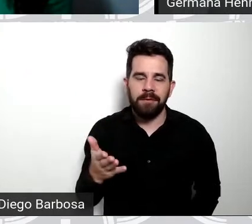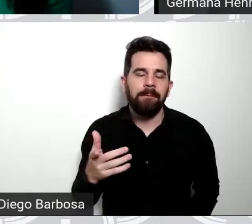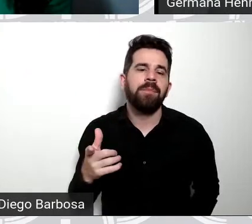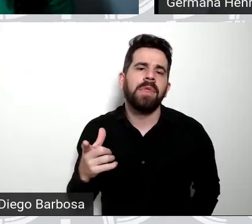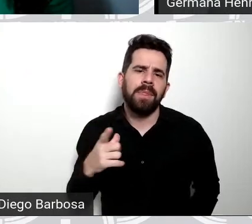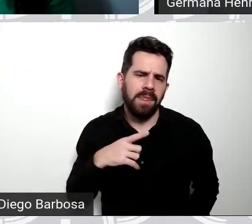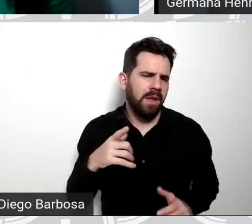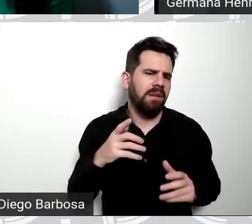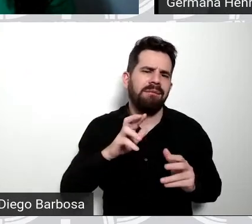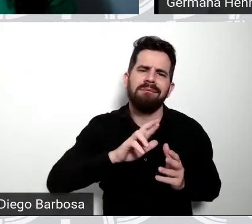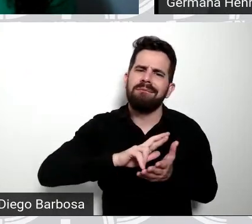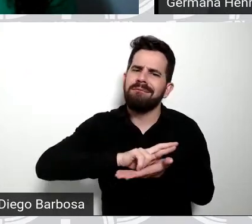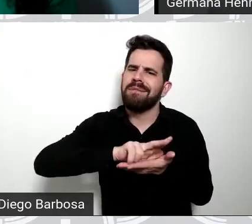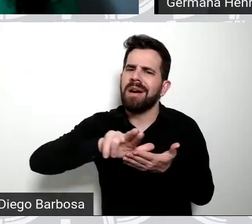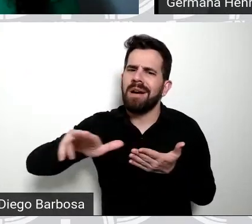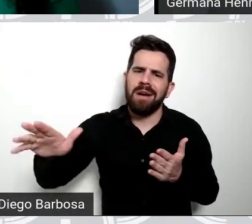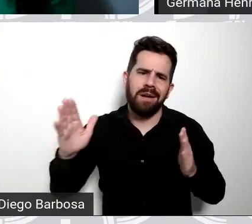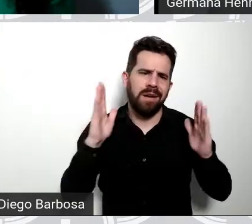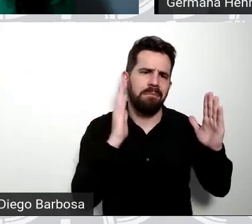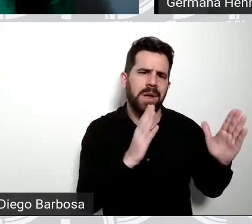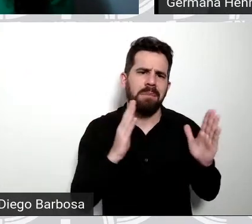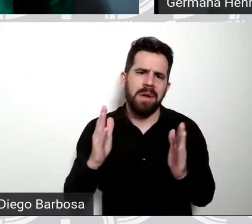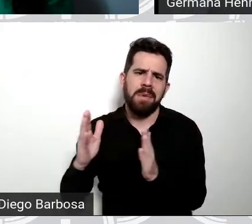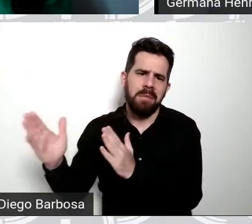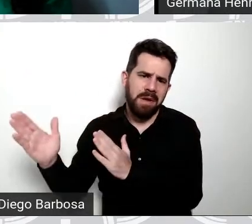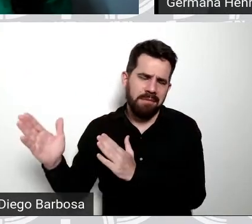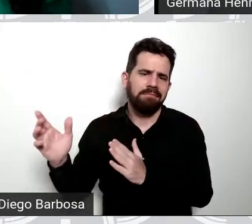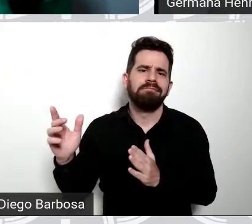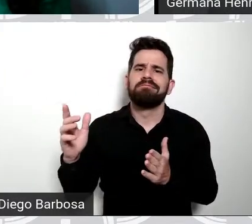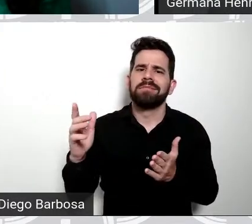enfim, o meu trabalho é mais Biblioteca dos Séculos